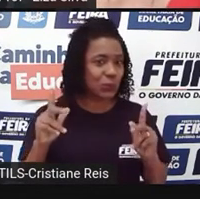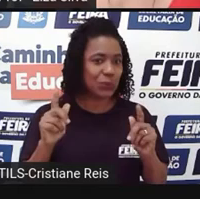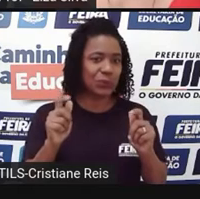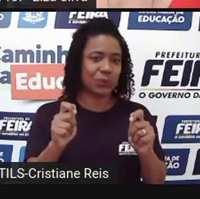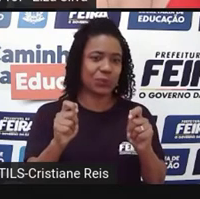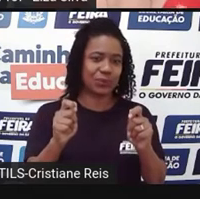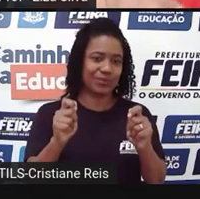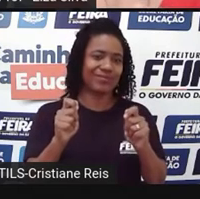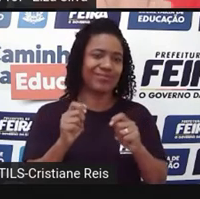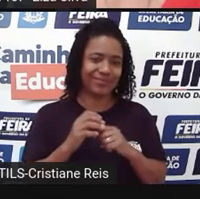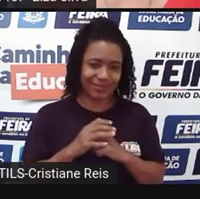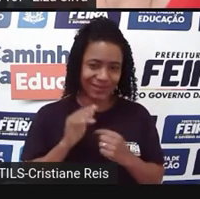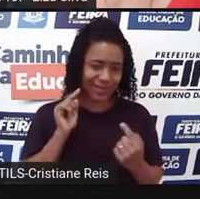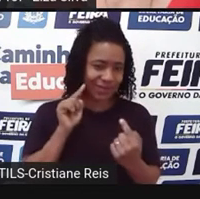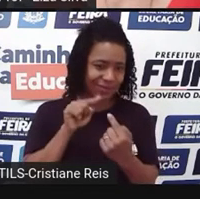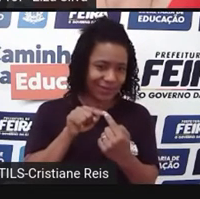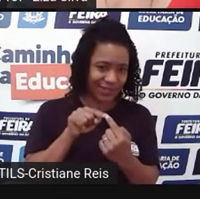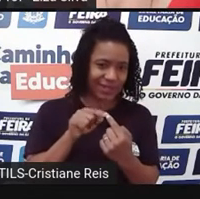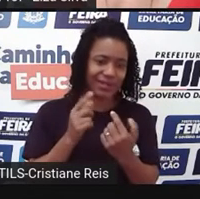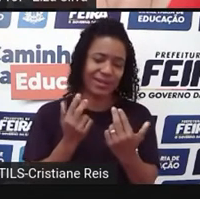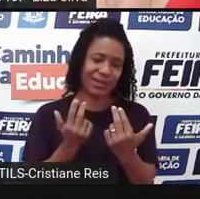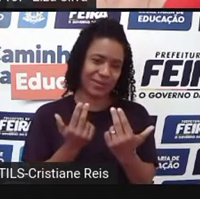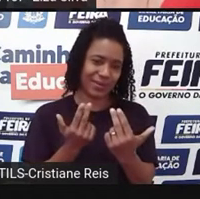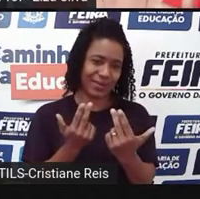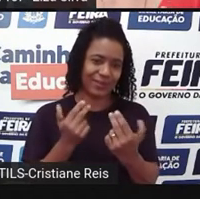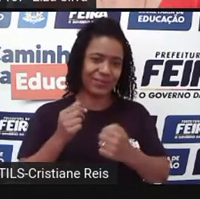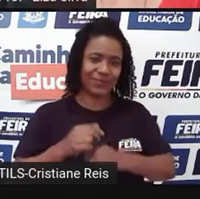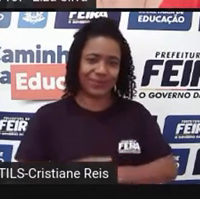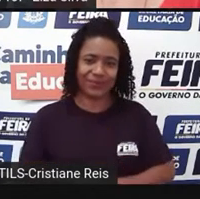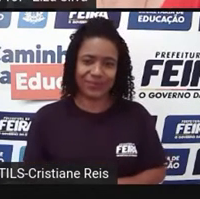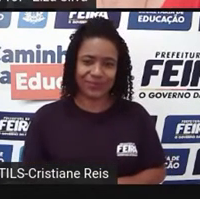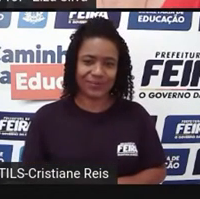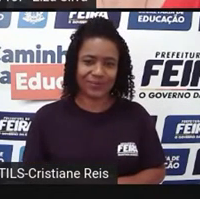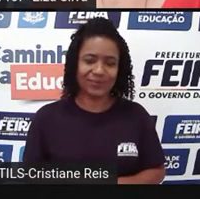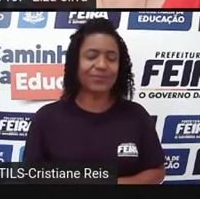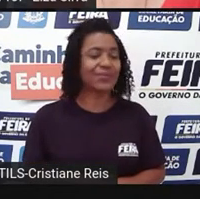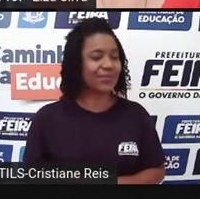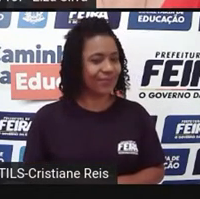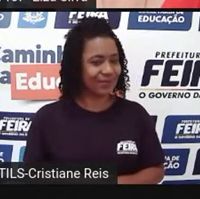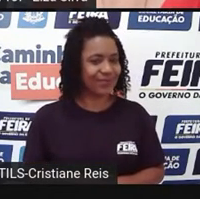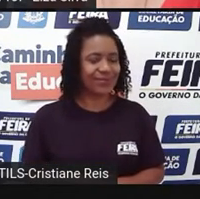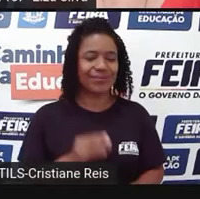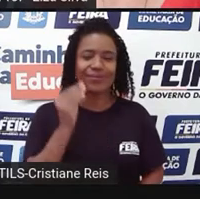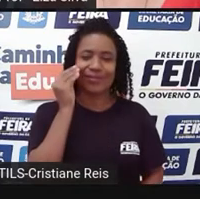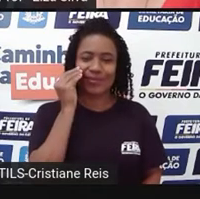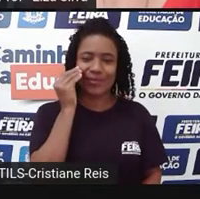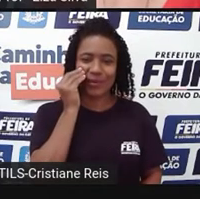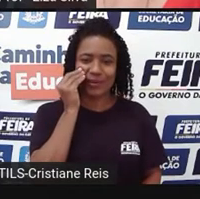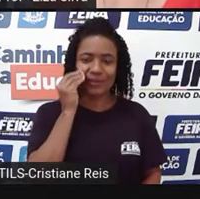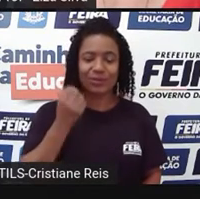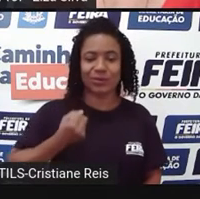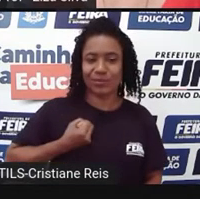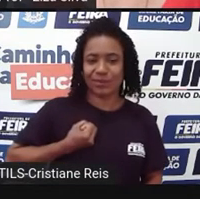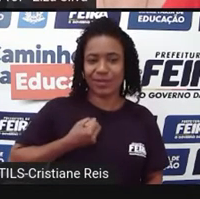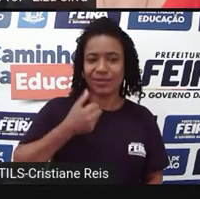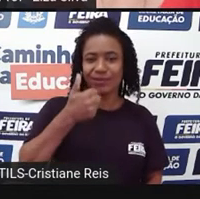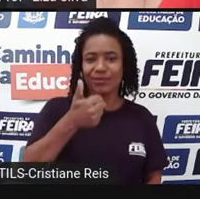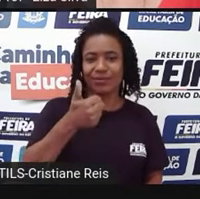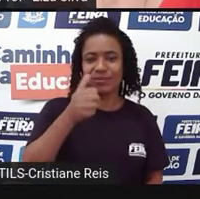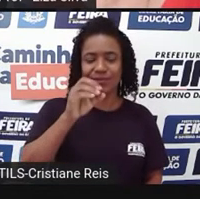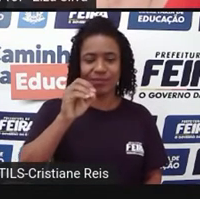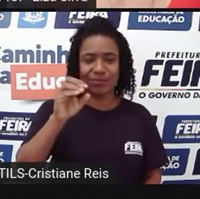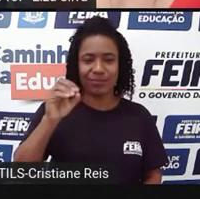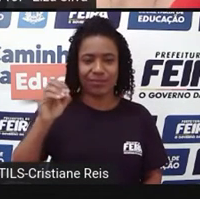a mesma lógica o mesmo padrão há uma mudança a partir das centenas o número sei o